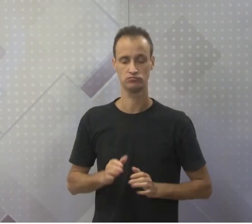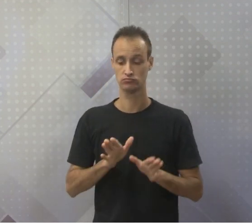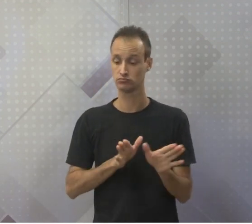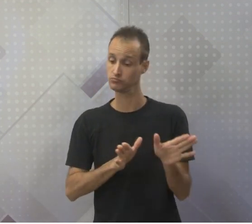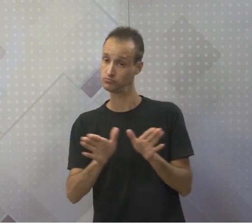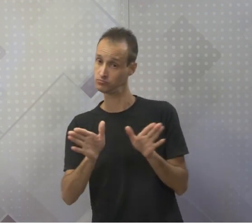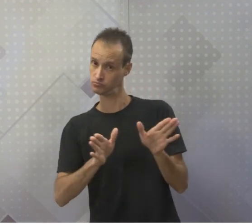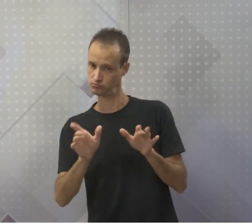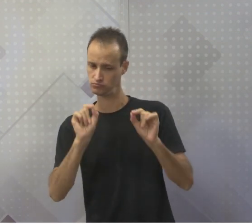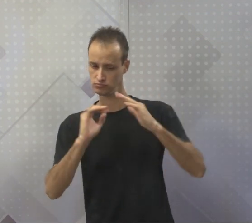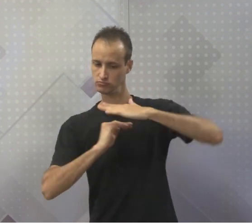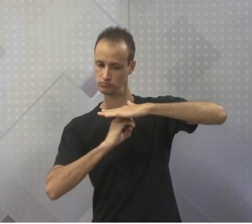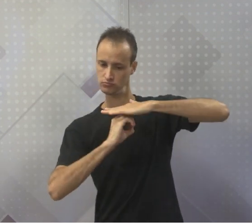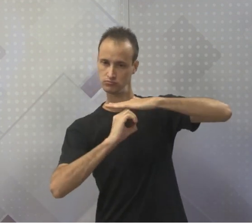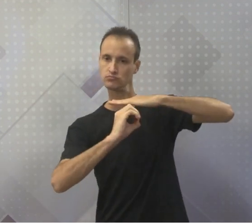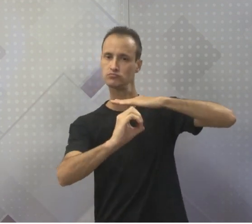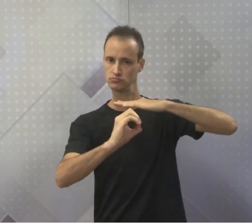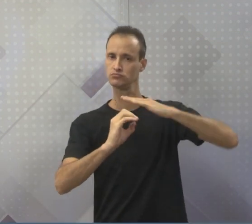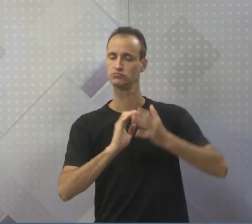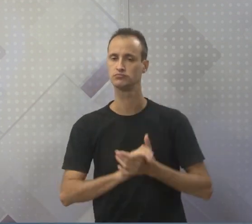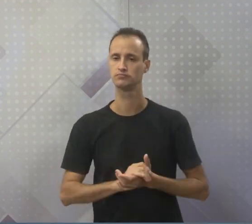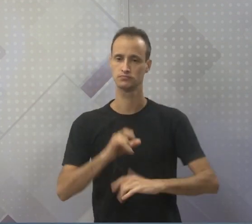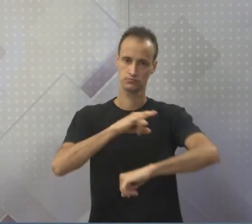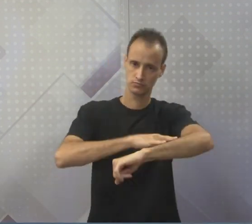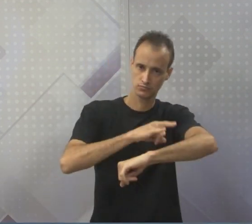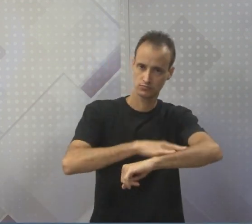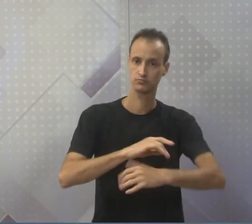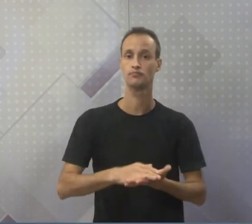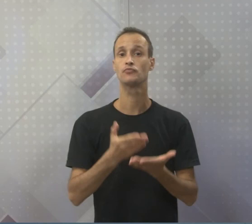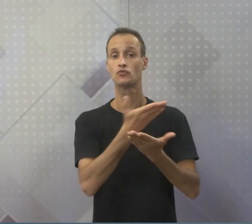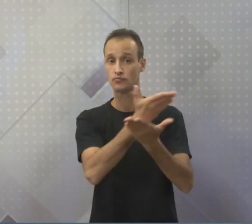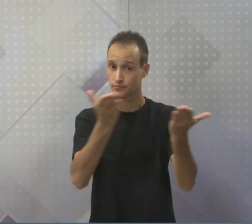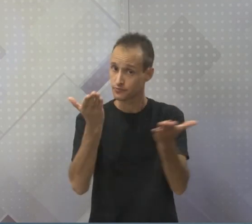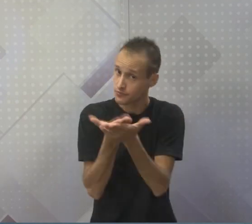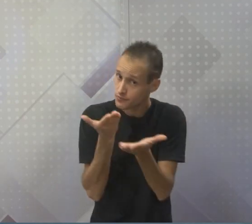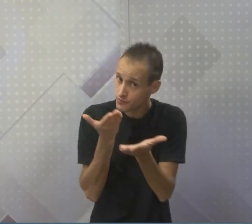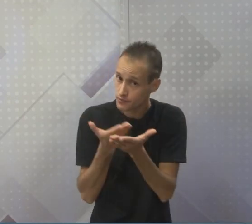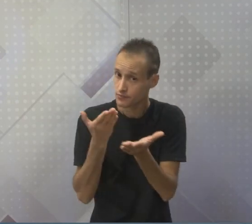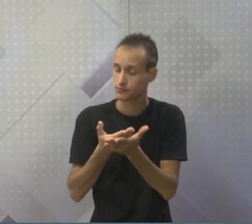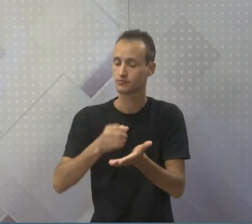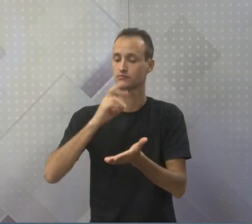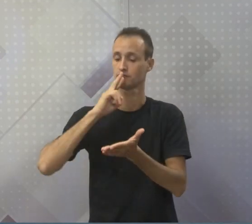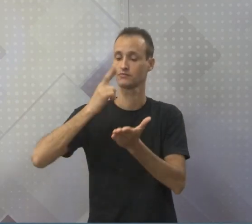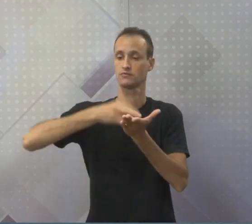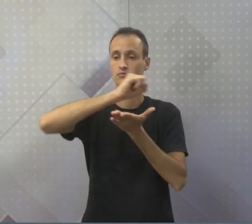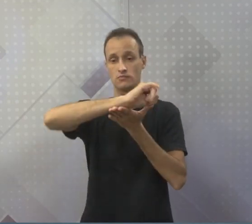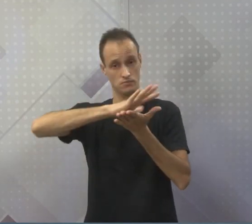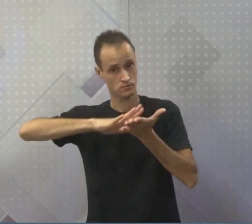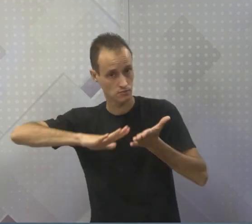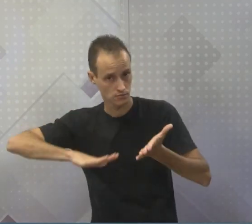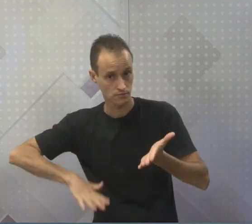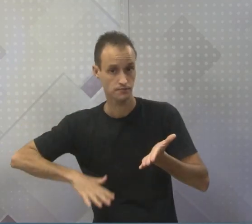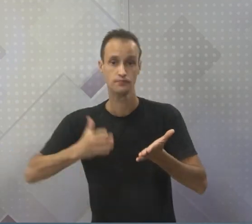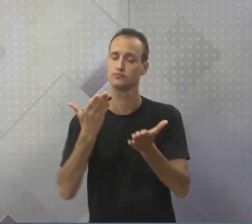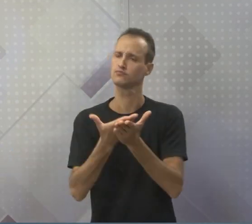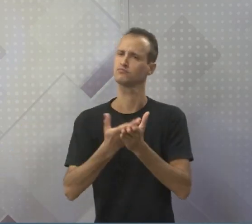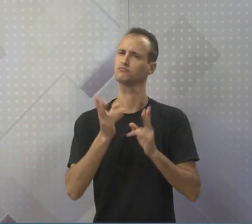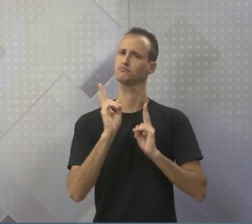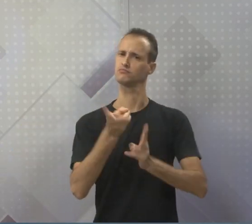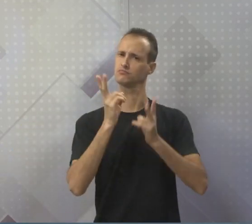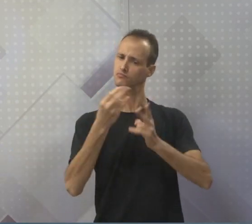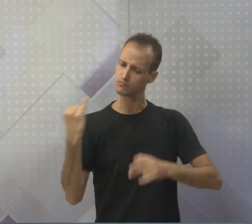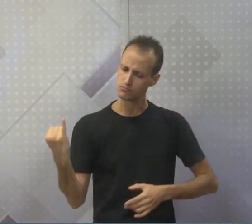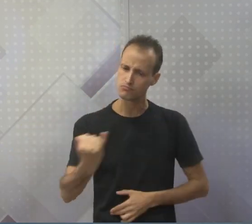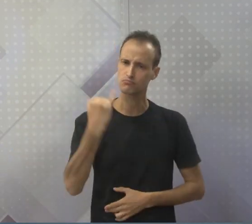acesso à rede sanitária, né? Estude, faça suas atividades. Estudar